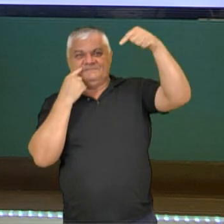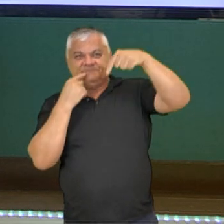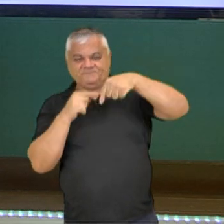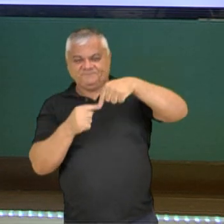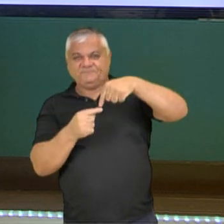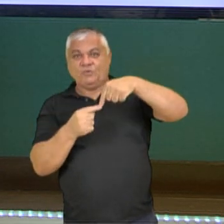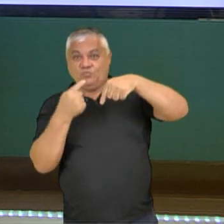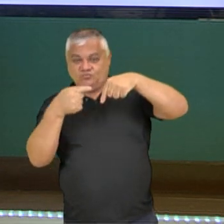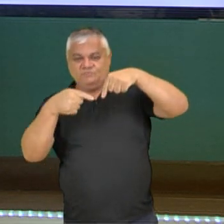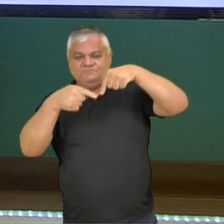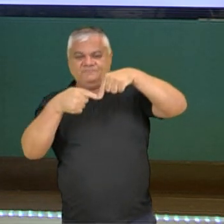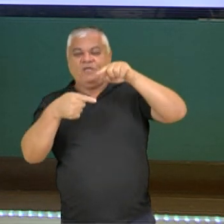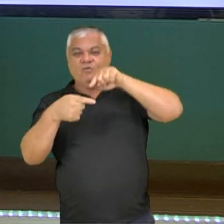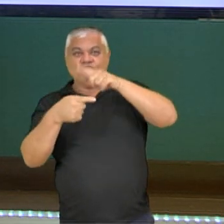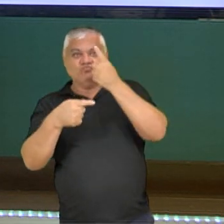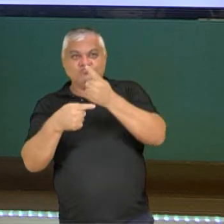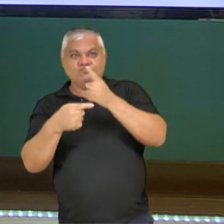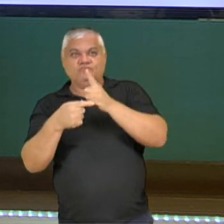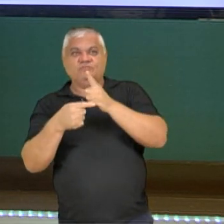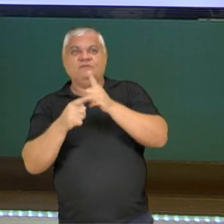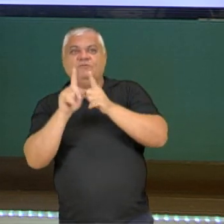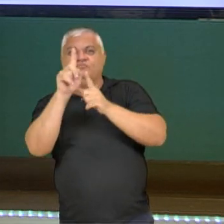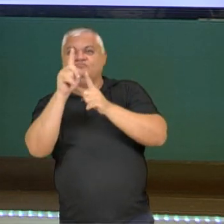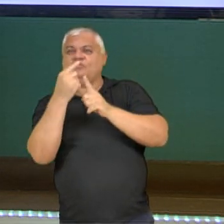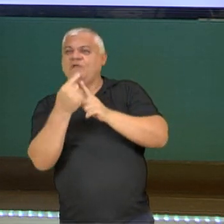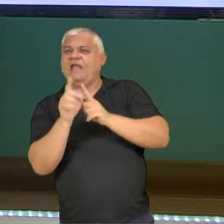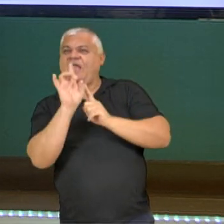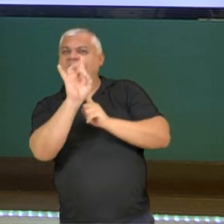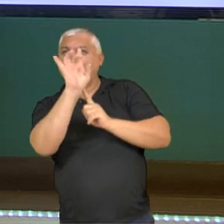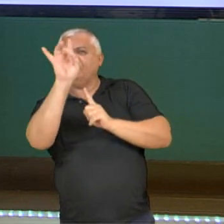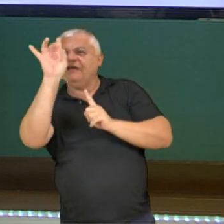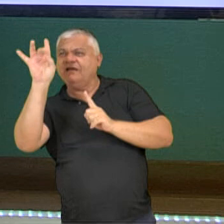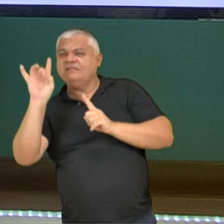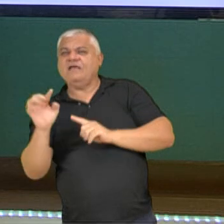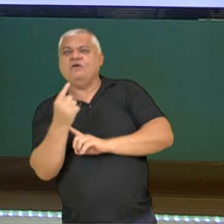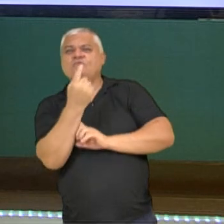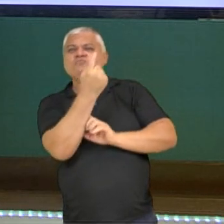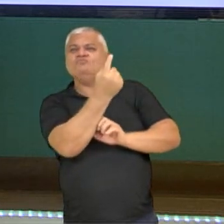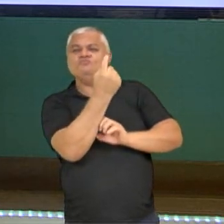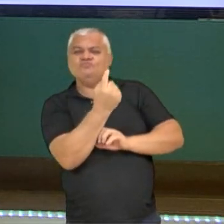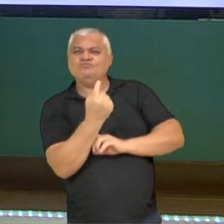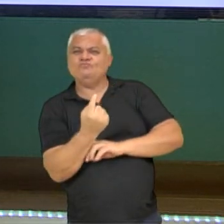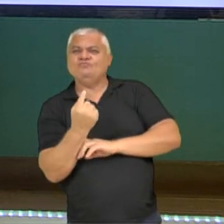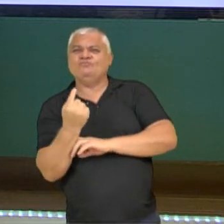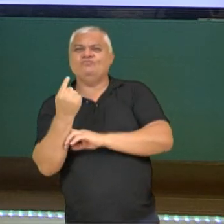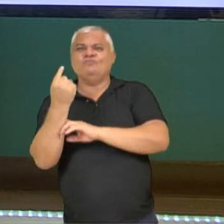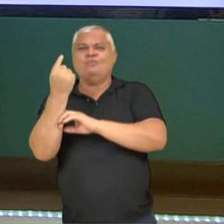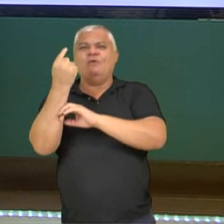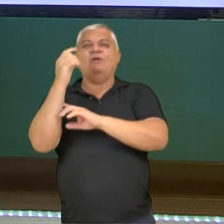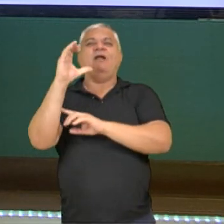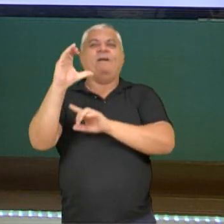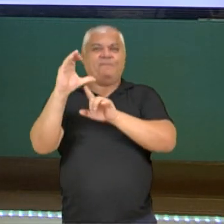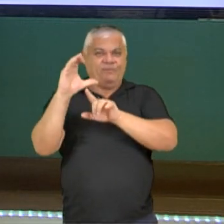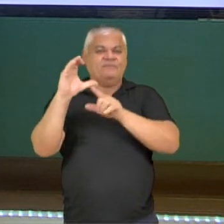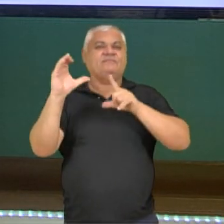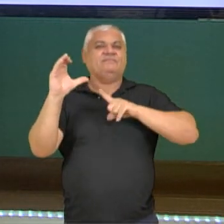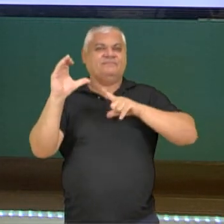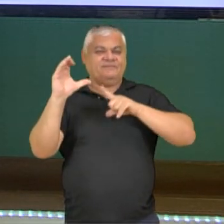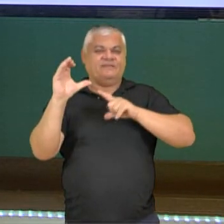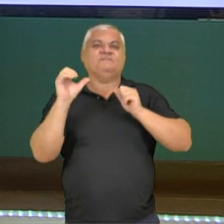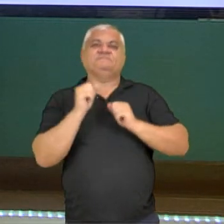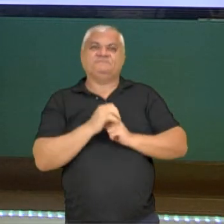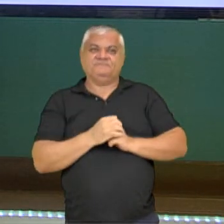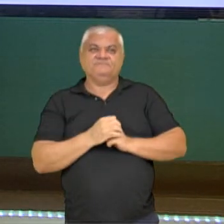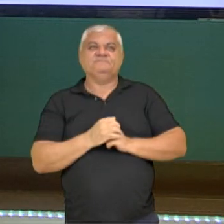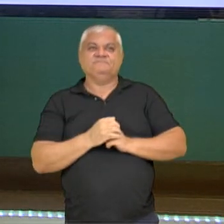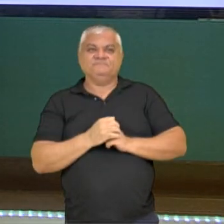carbono, aqui nós temos um carbono, aqui. Cada vértice nós vamos ter um carbono com os